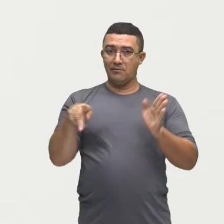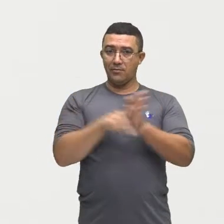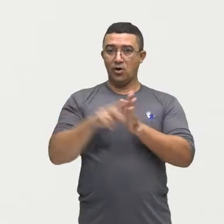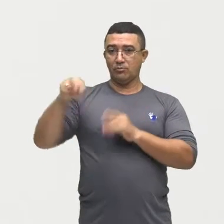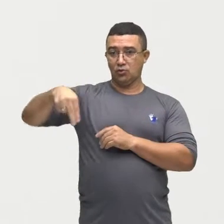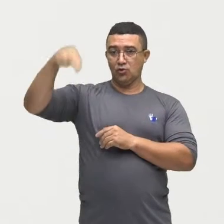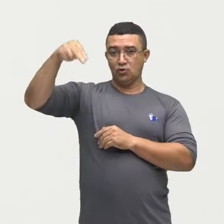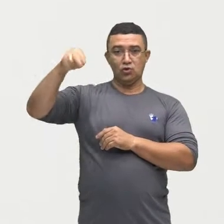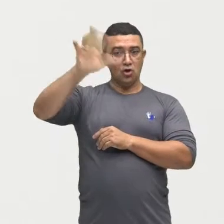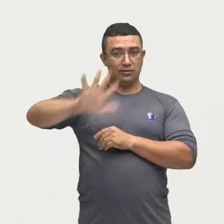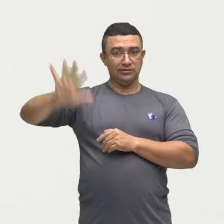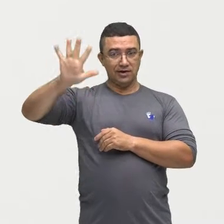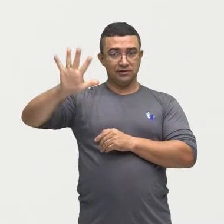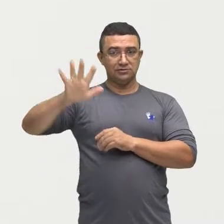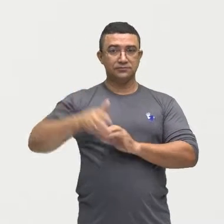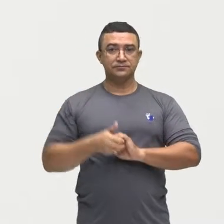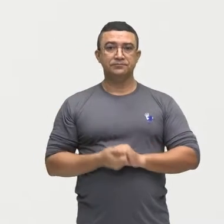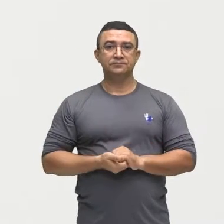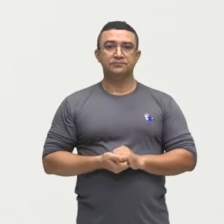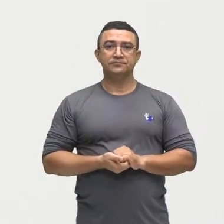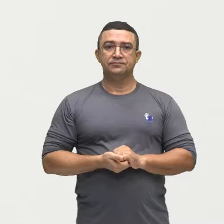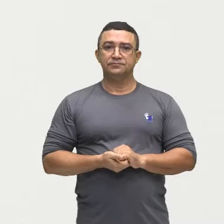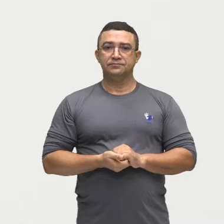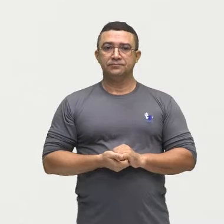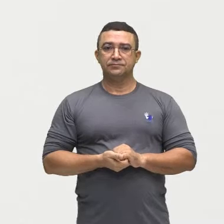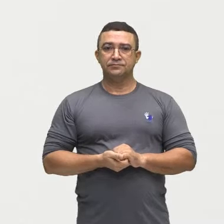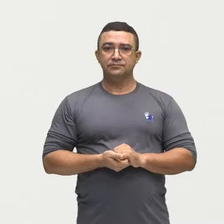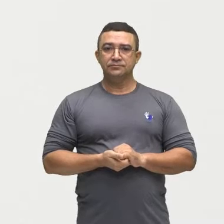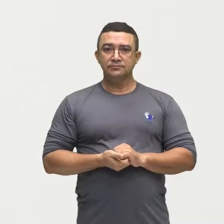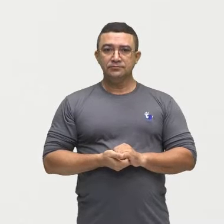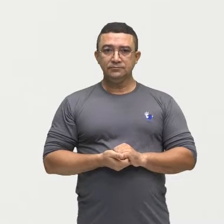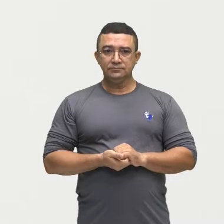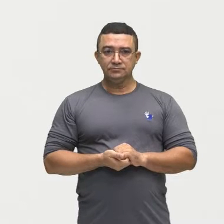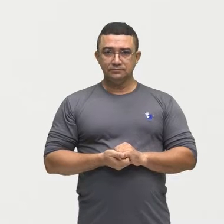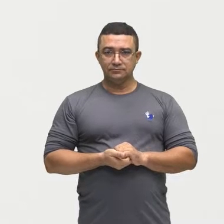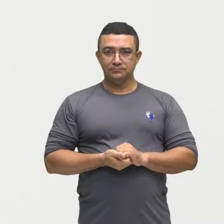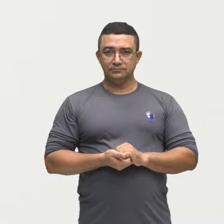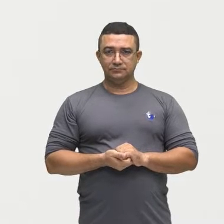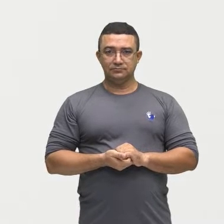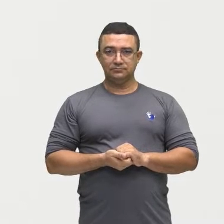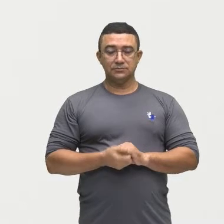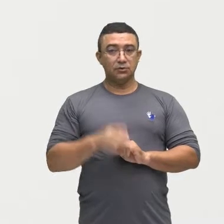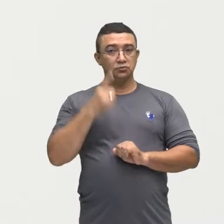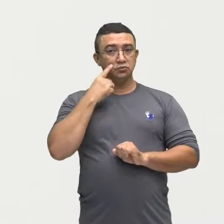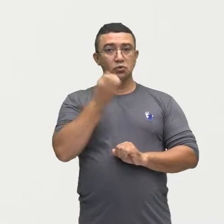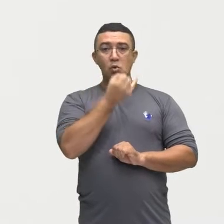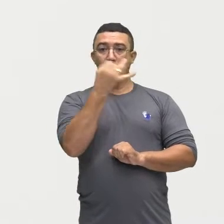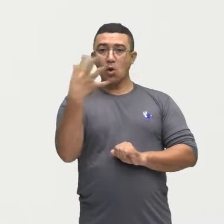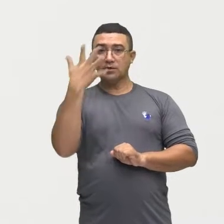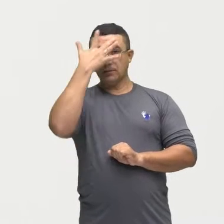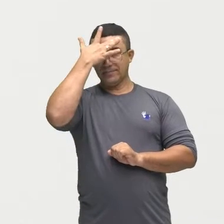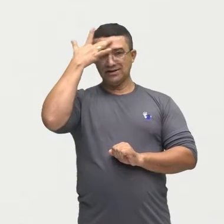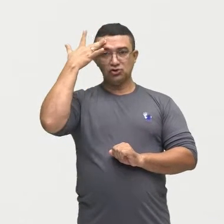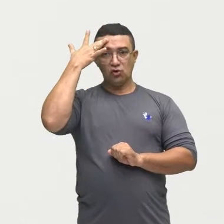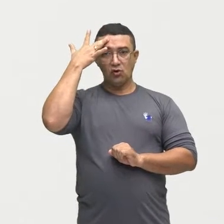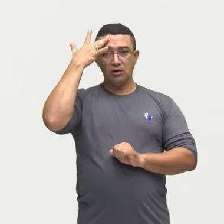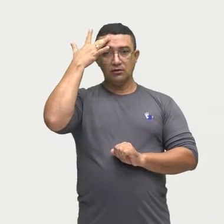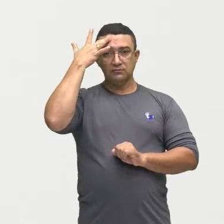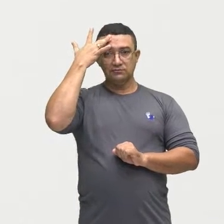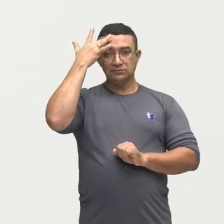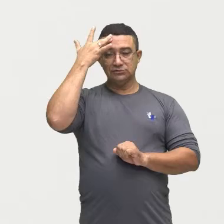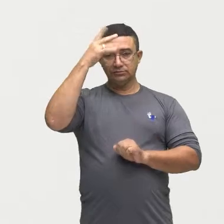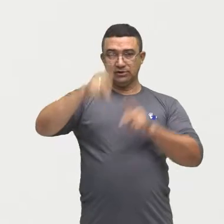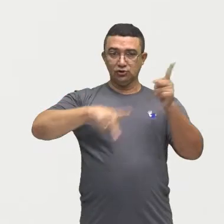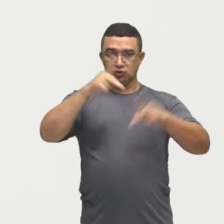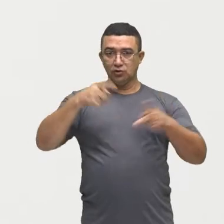da região Nordeste, e essa densidade demográfica com relação à área territorial, né, que a gente